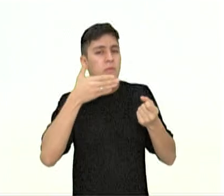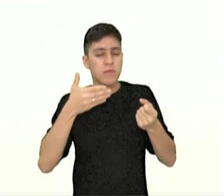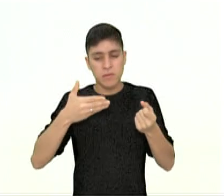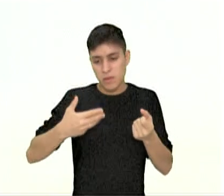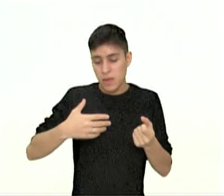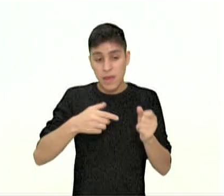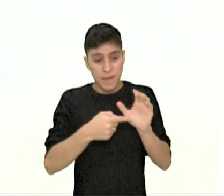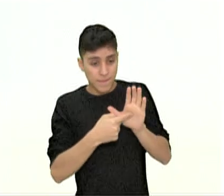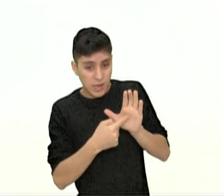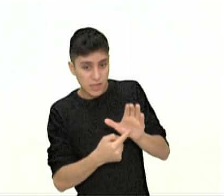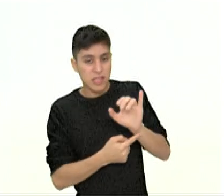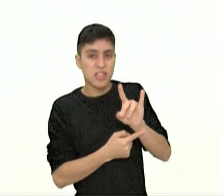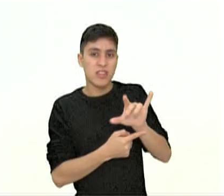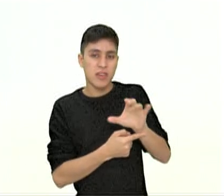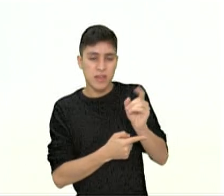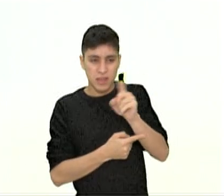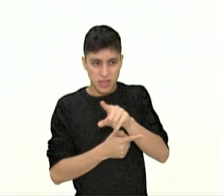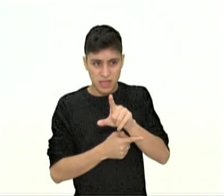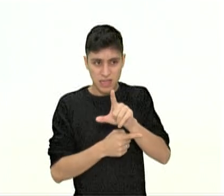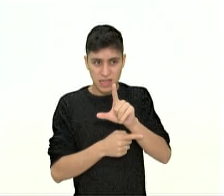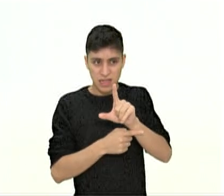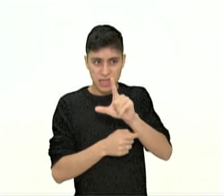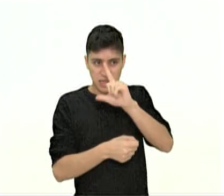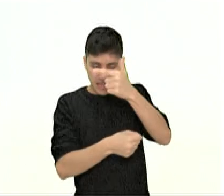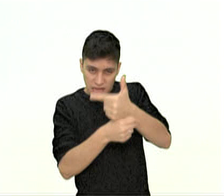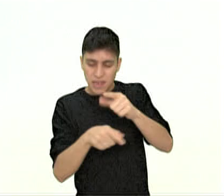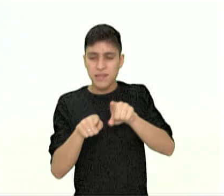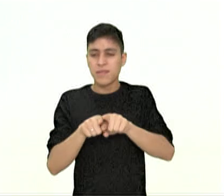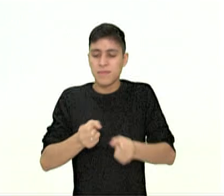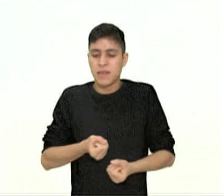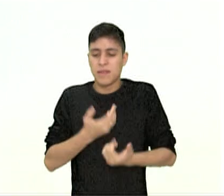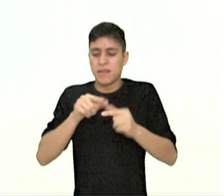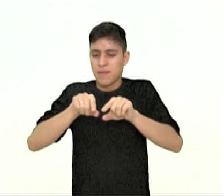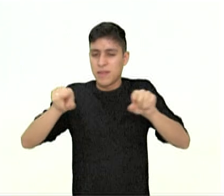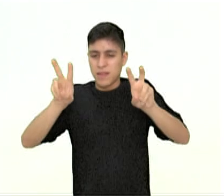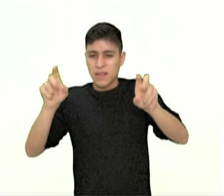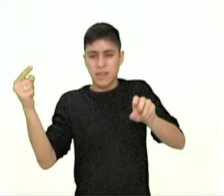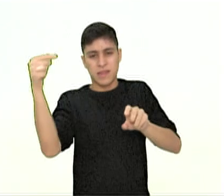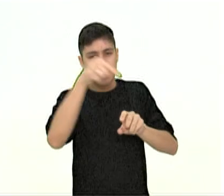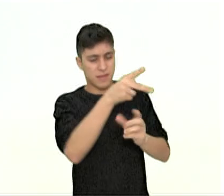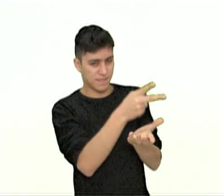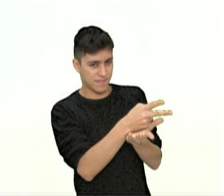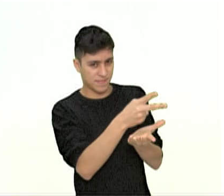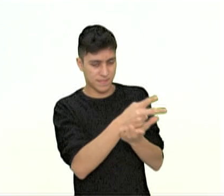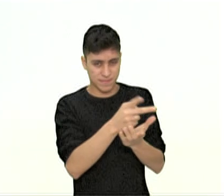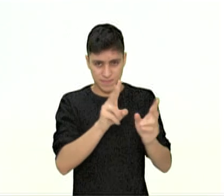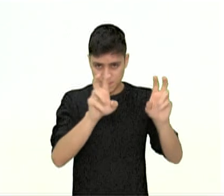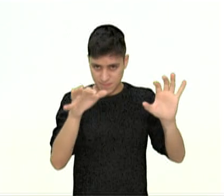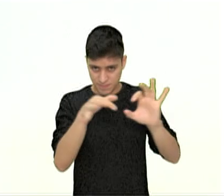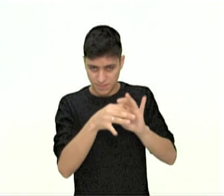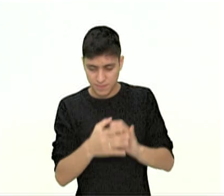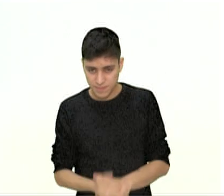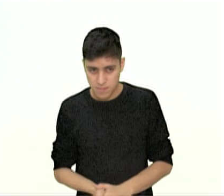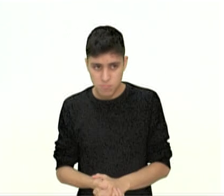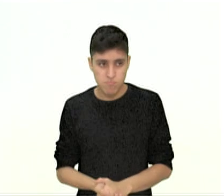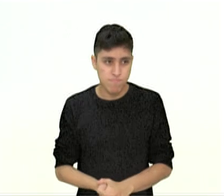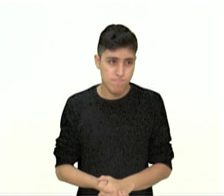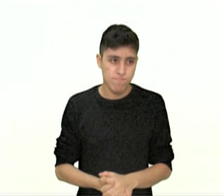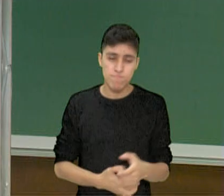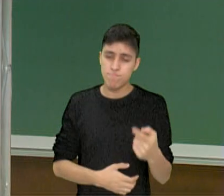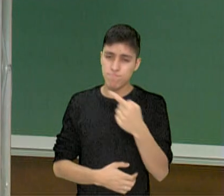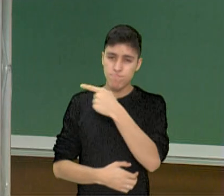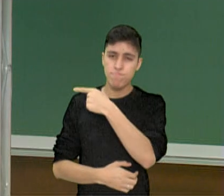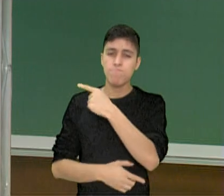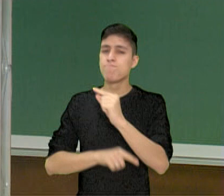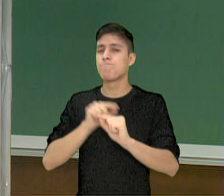do Indicativo, Léxico e Expressões relacionadas à temática. Y hoy, ¿qué vamos a aprender en nuestra